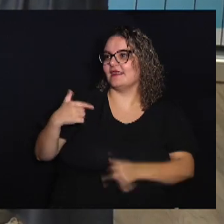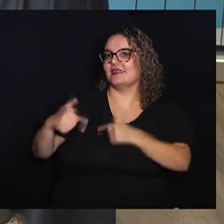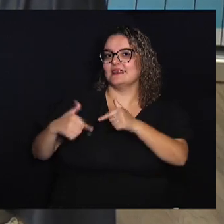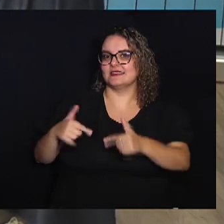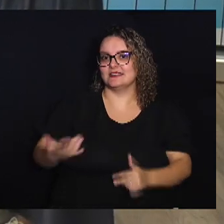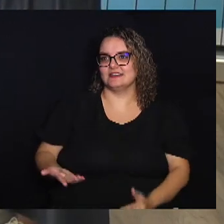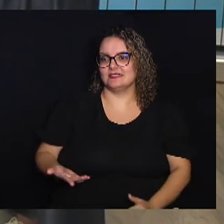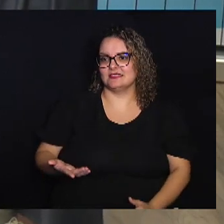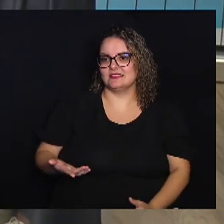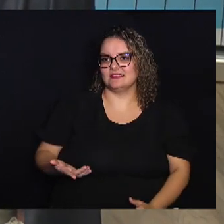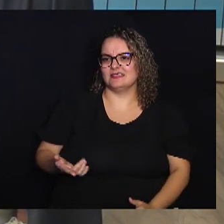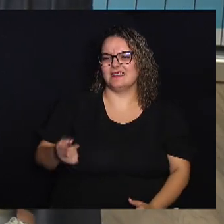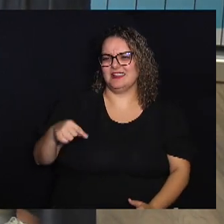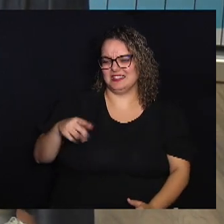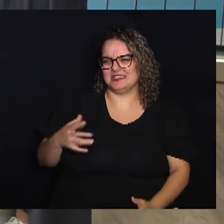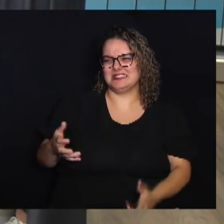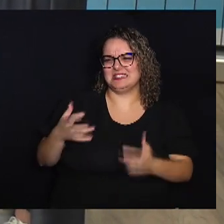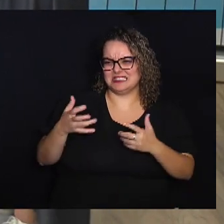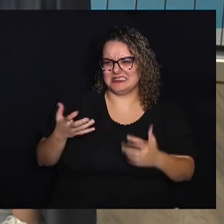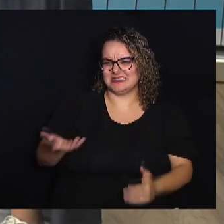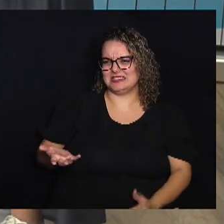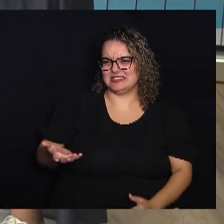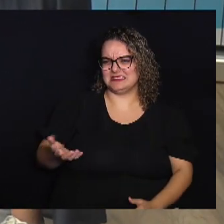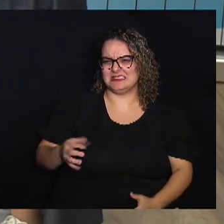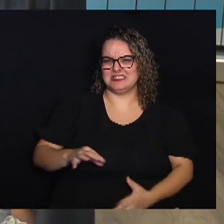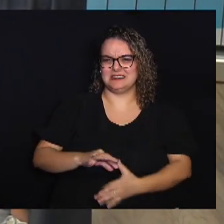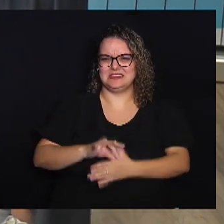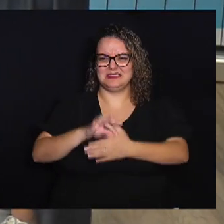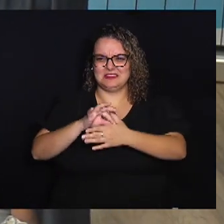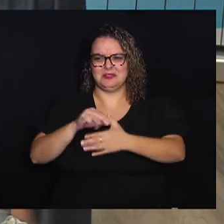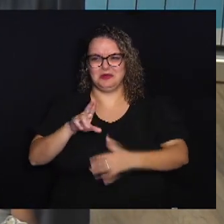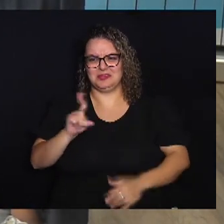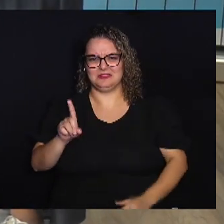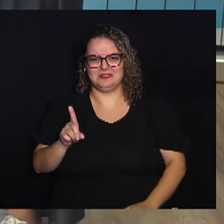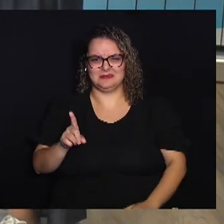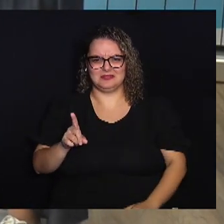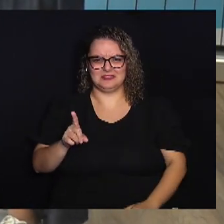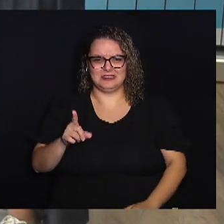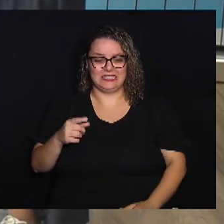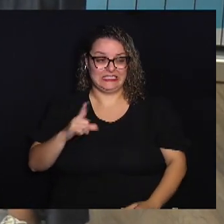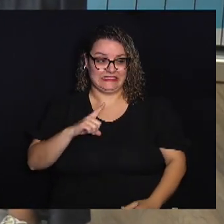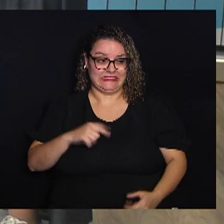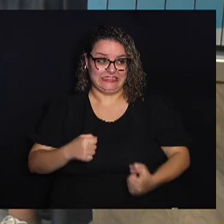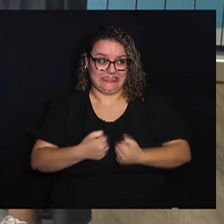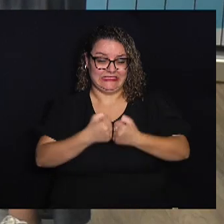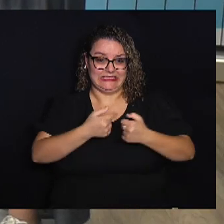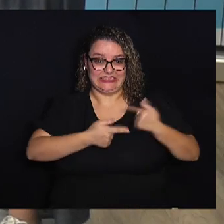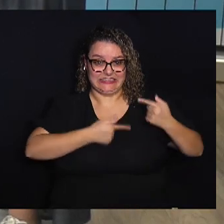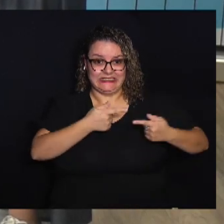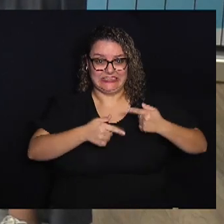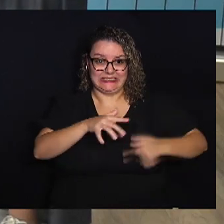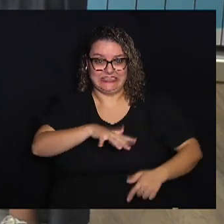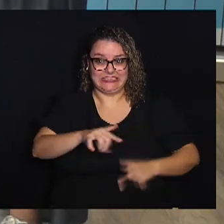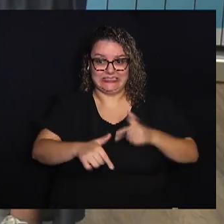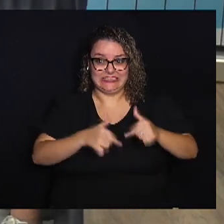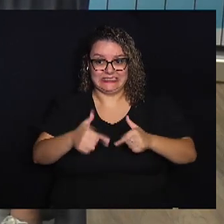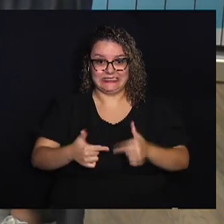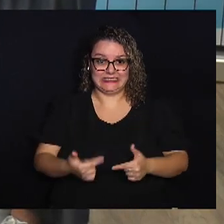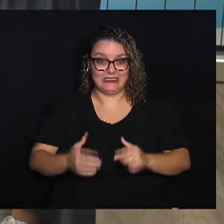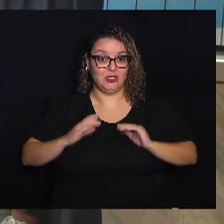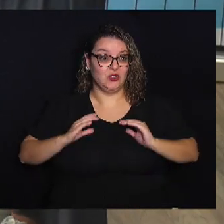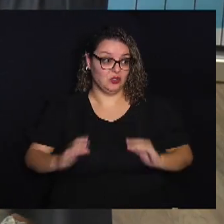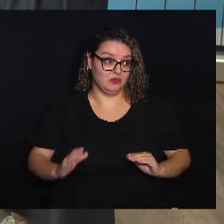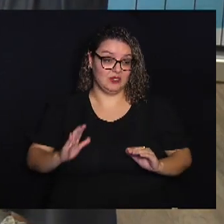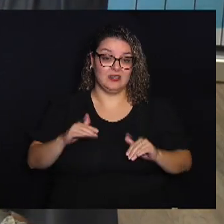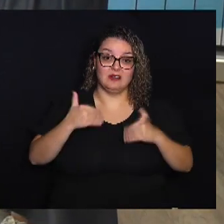trabalho. Será que eles querem tanto ser líderes ou não? Será que tem choque de gerações, então, no mercado de trabalho? Comportamento